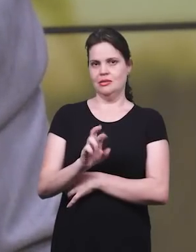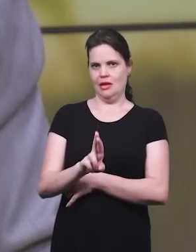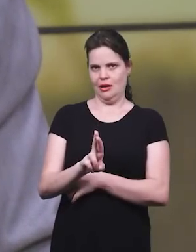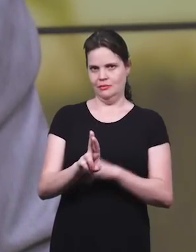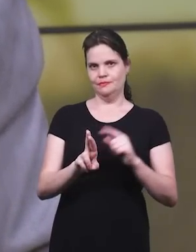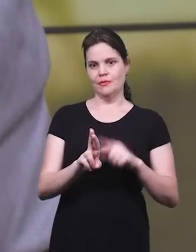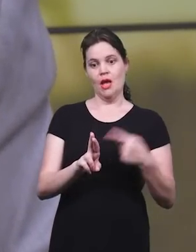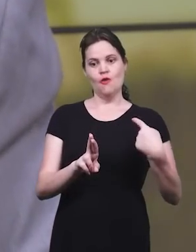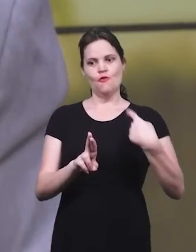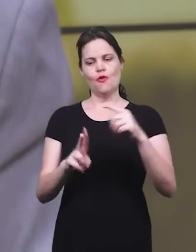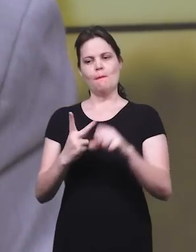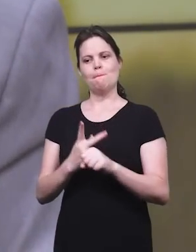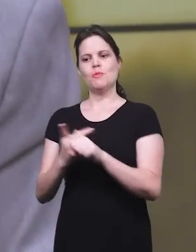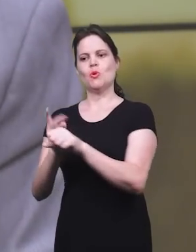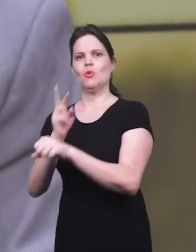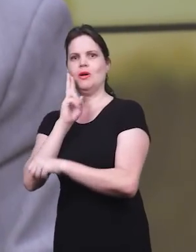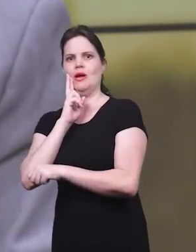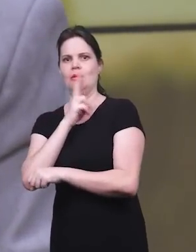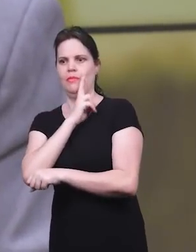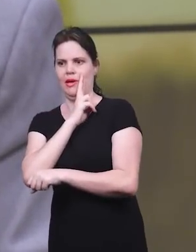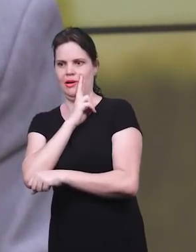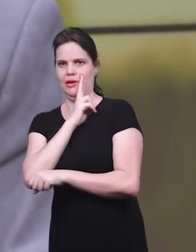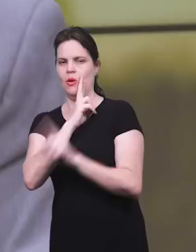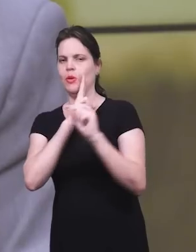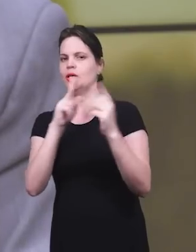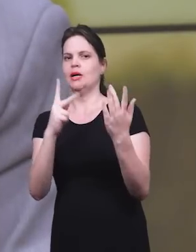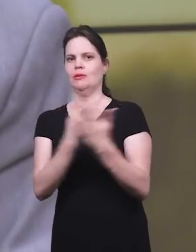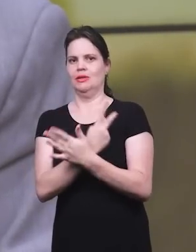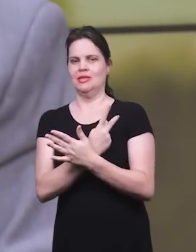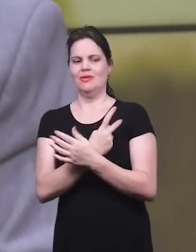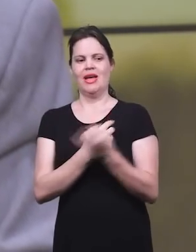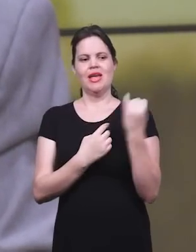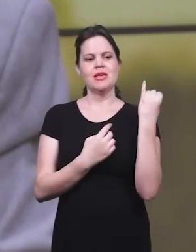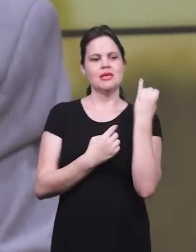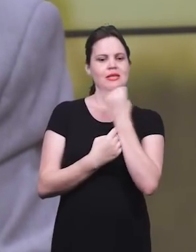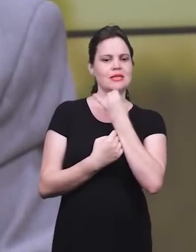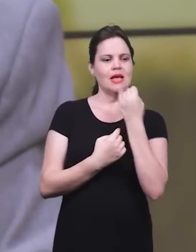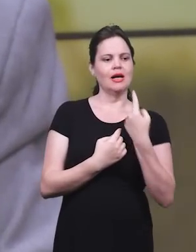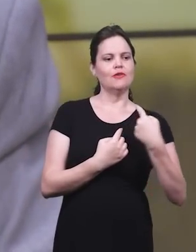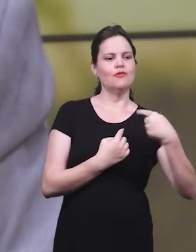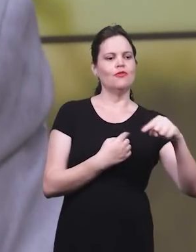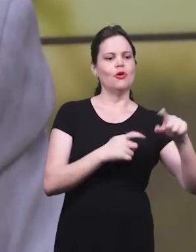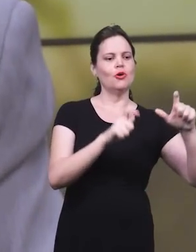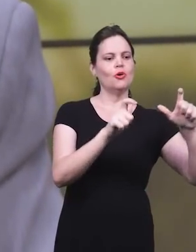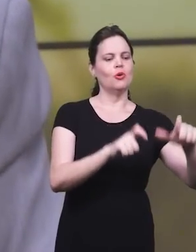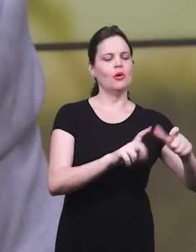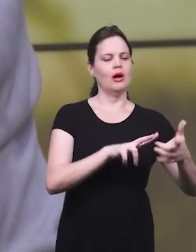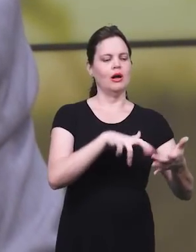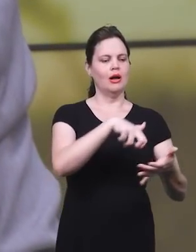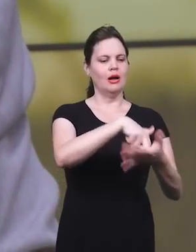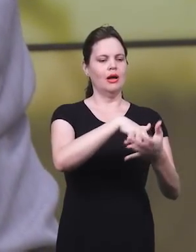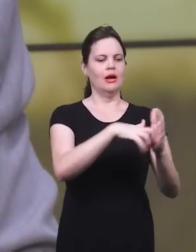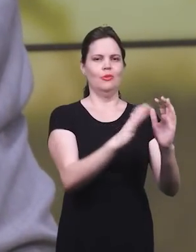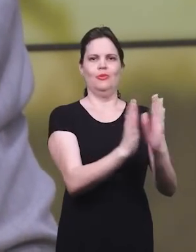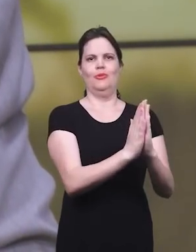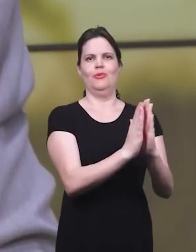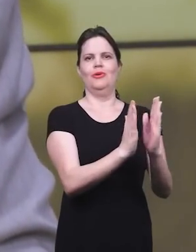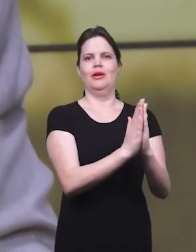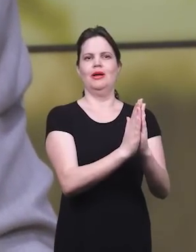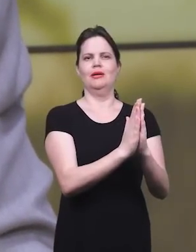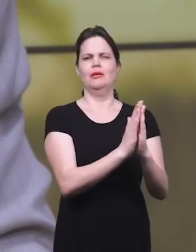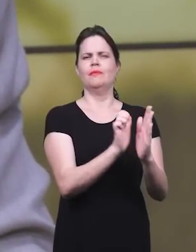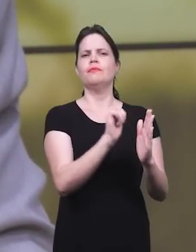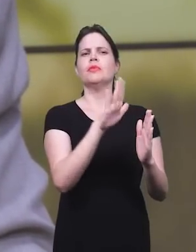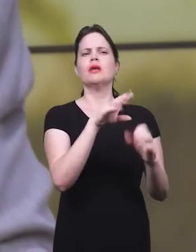voltando, a Bíblia diz que Isaac saiu ao campo para orar. Essa experiência de sair ao campo para orar... Quem